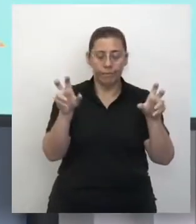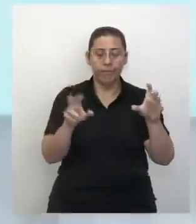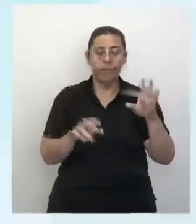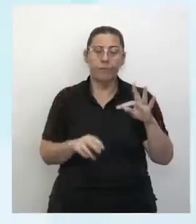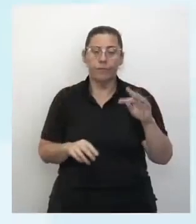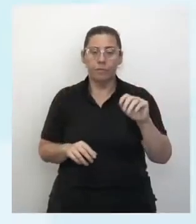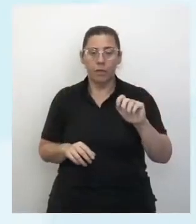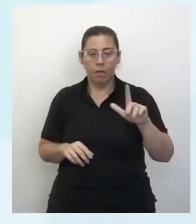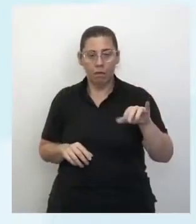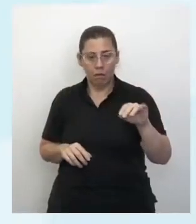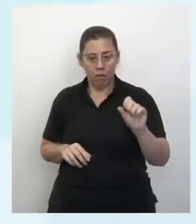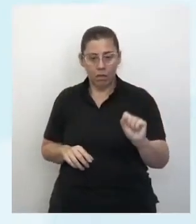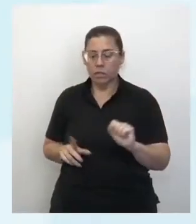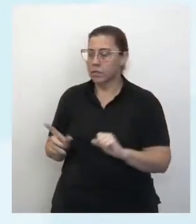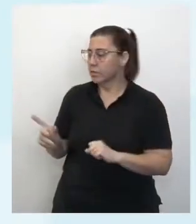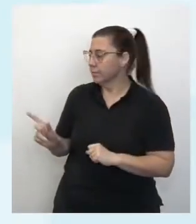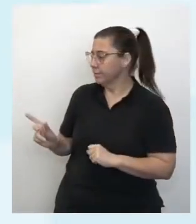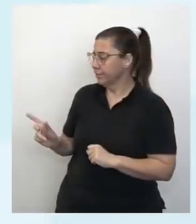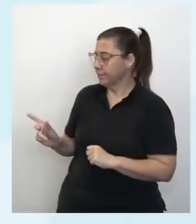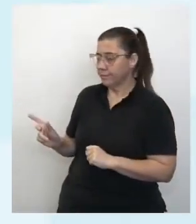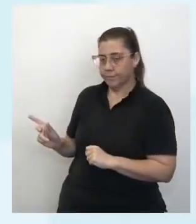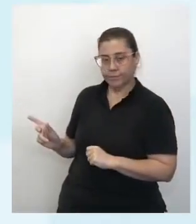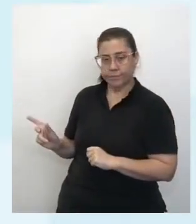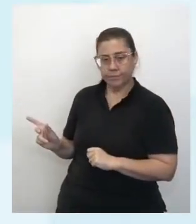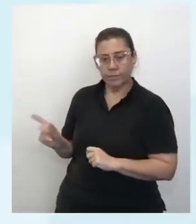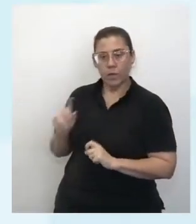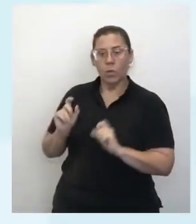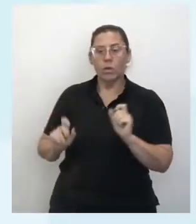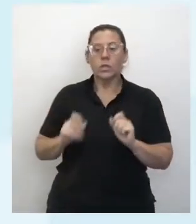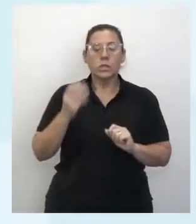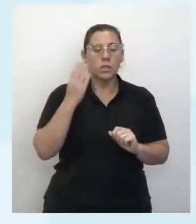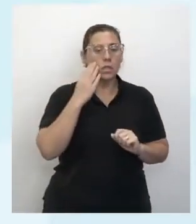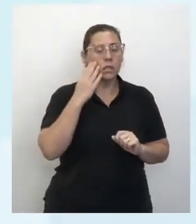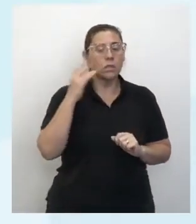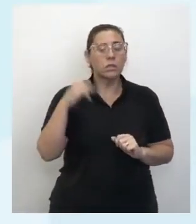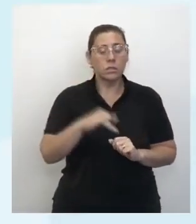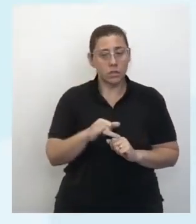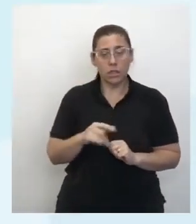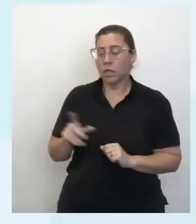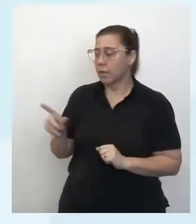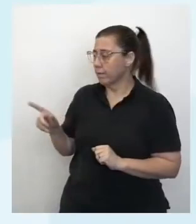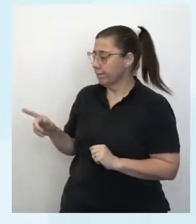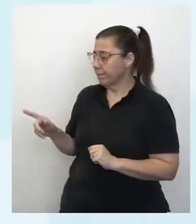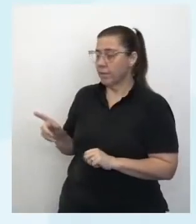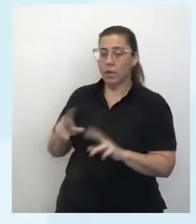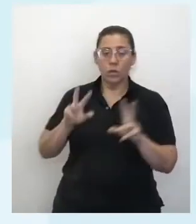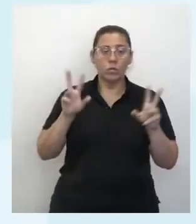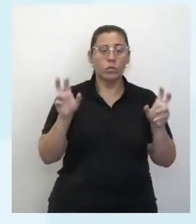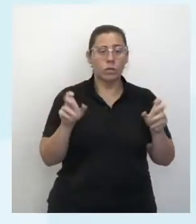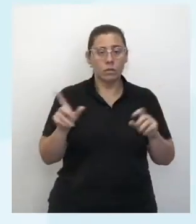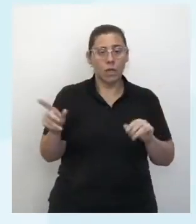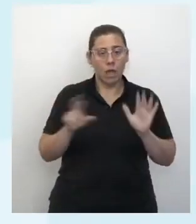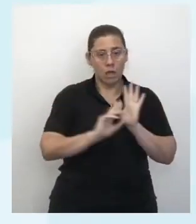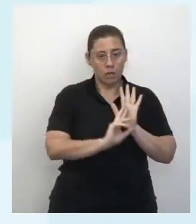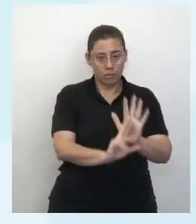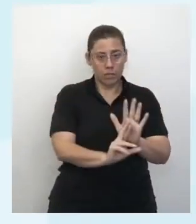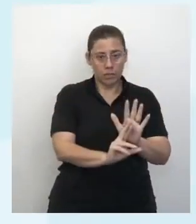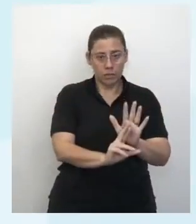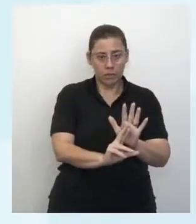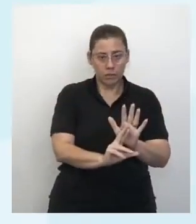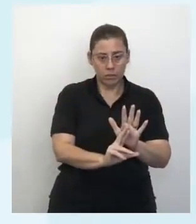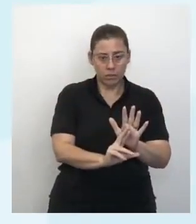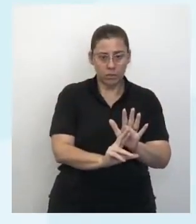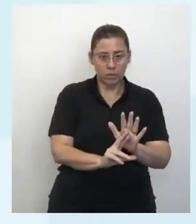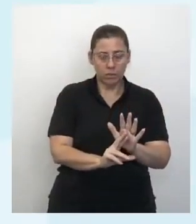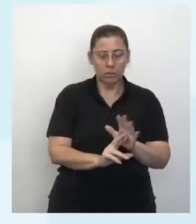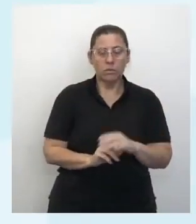aqui na frente para vocês uma representação. O que eu estou querendo saber? Se o Teorema de Tales, essa representação aqui,